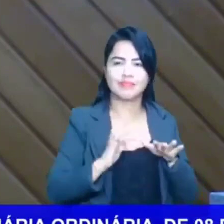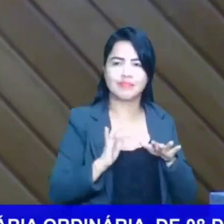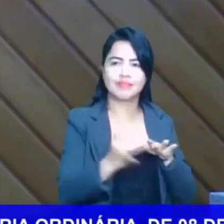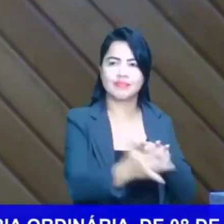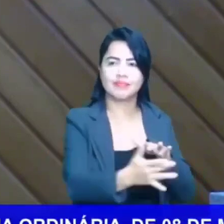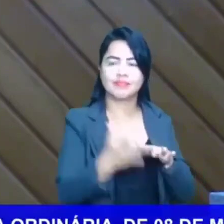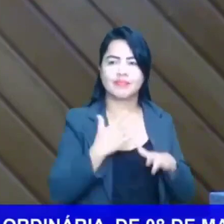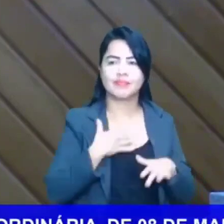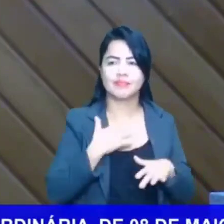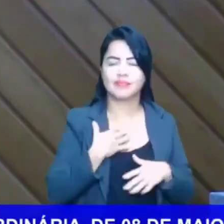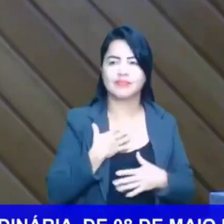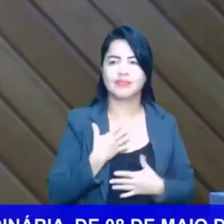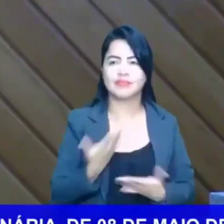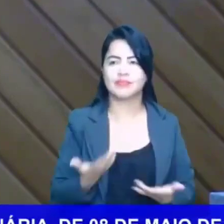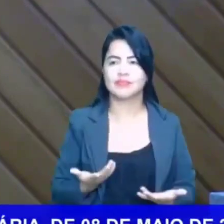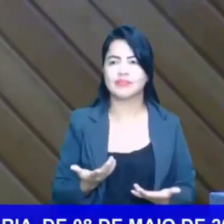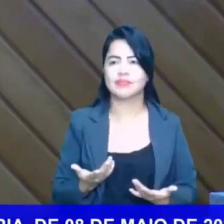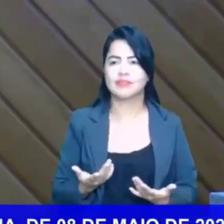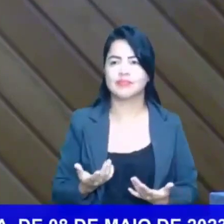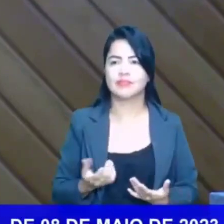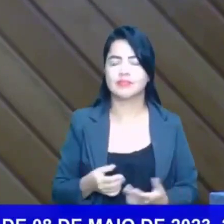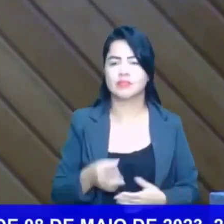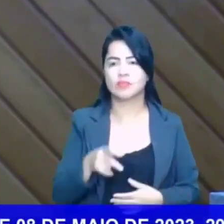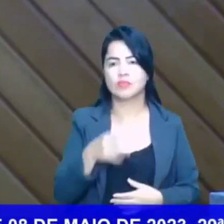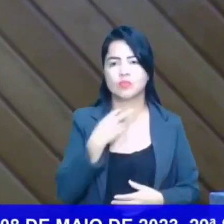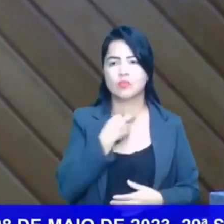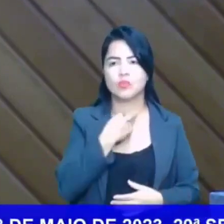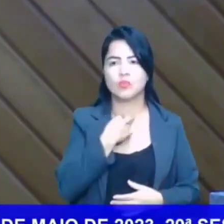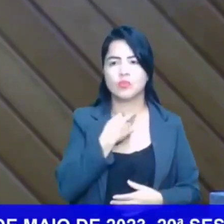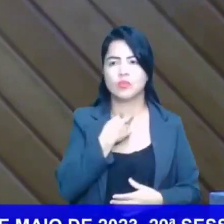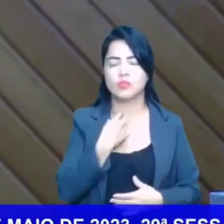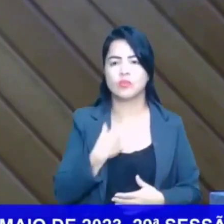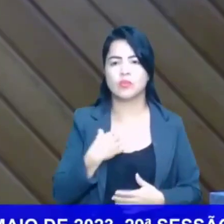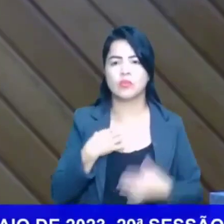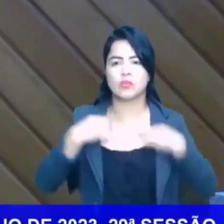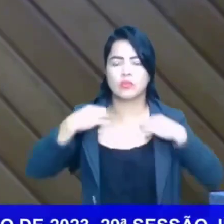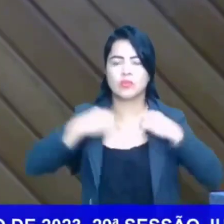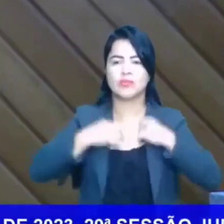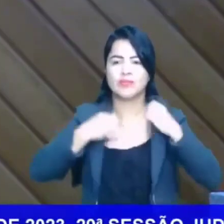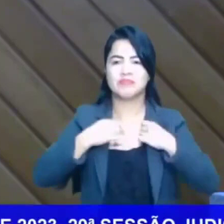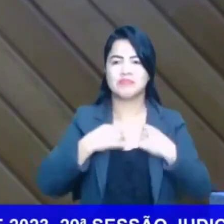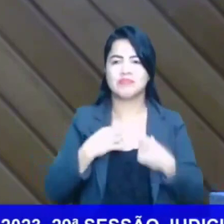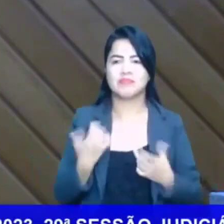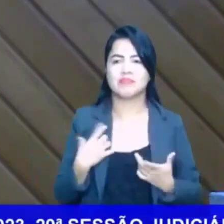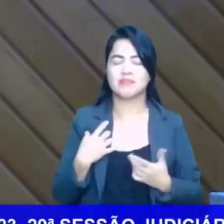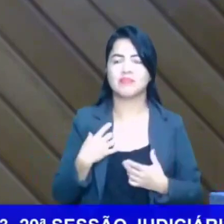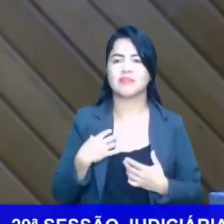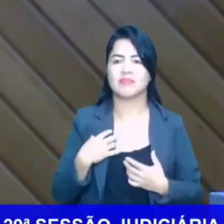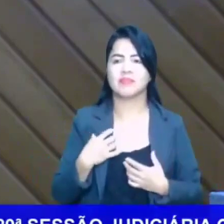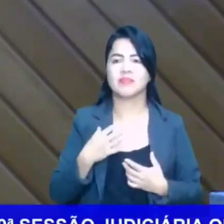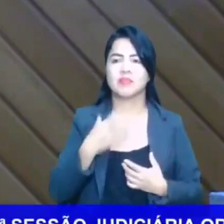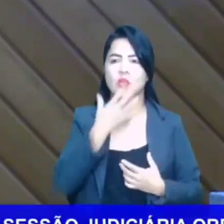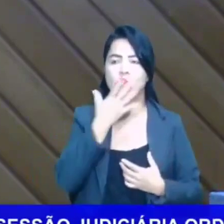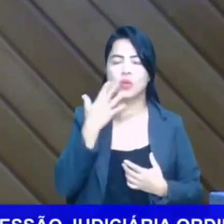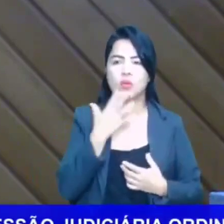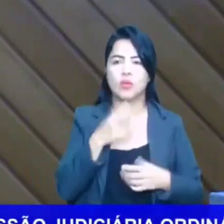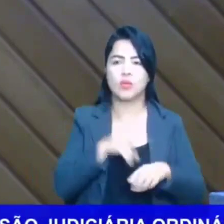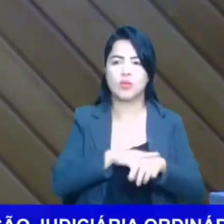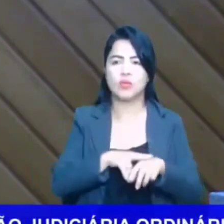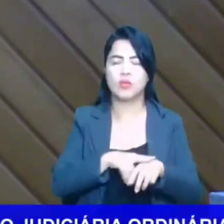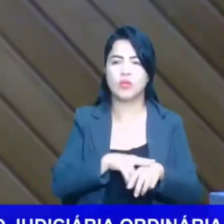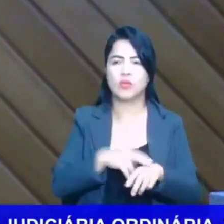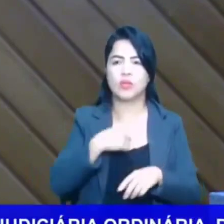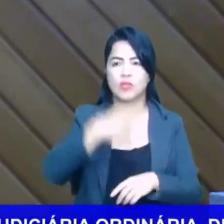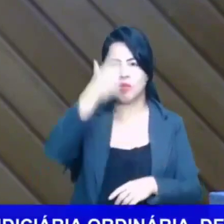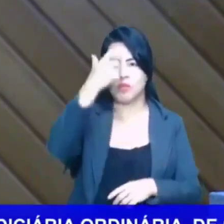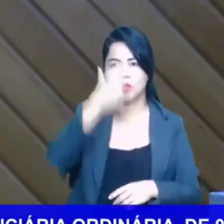minha descrição para aqueles que não podem nos ver. Eu estou vestindo toga preta, um cordoamento verde dos advogados, eu sou